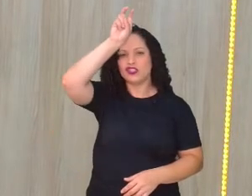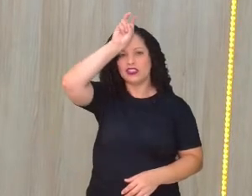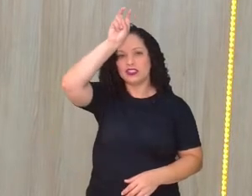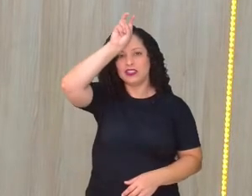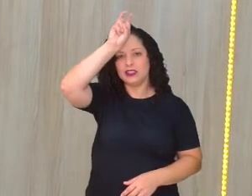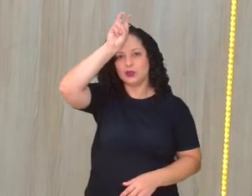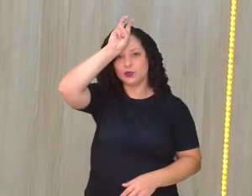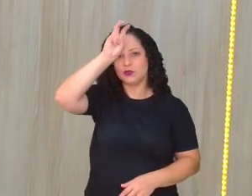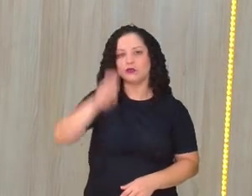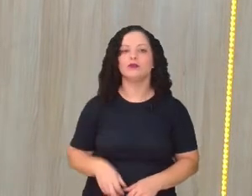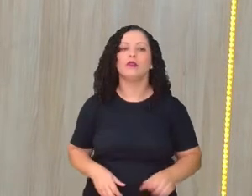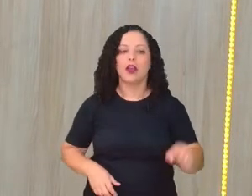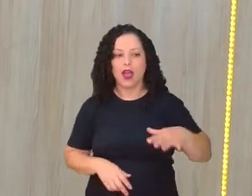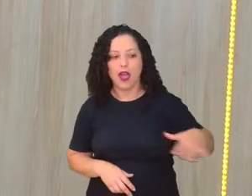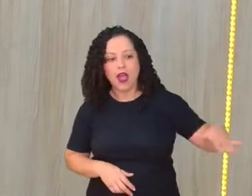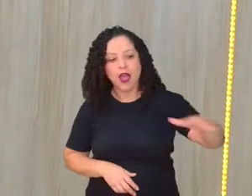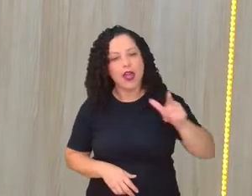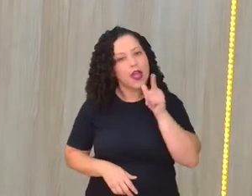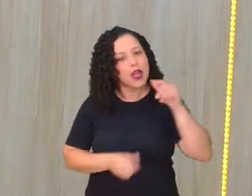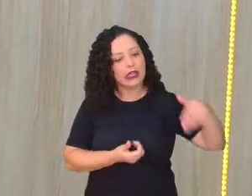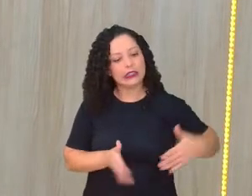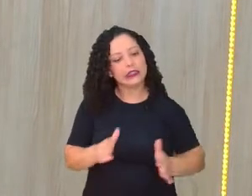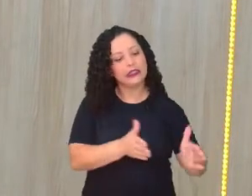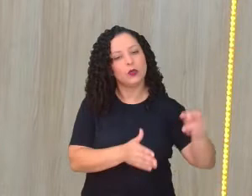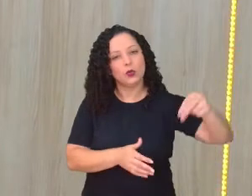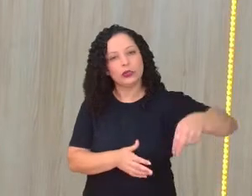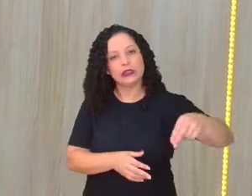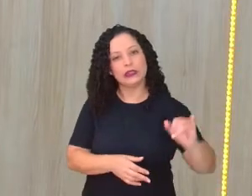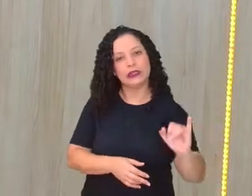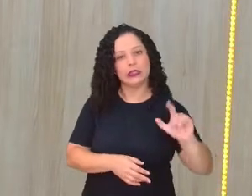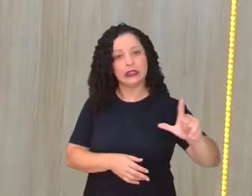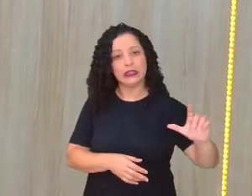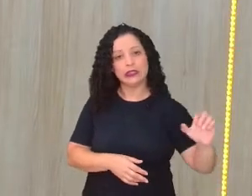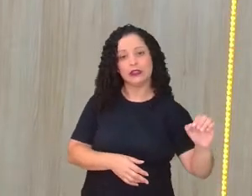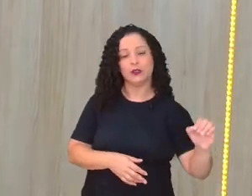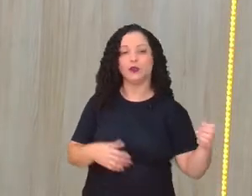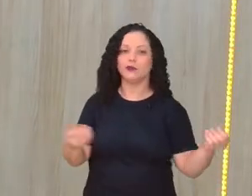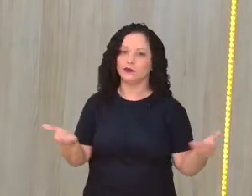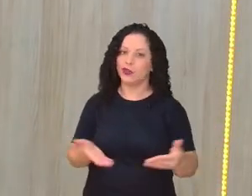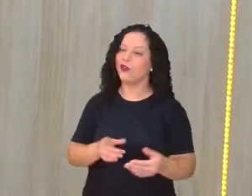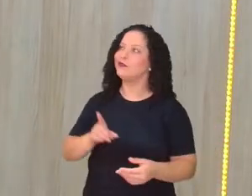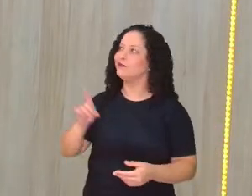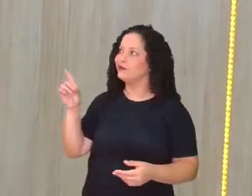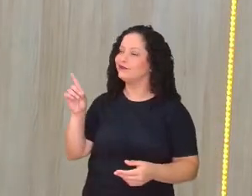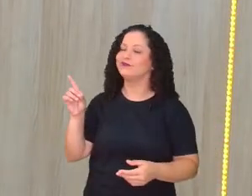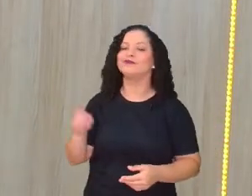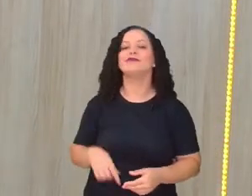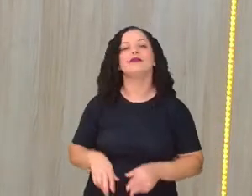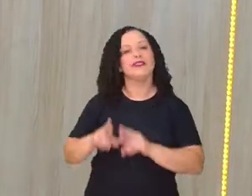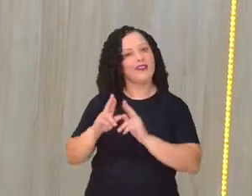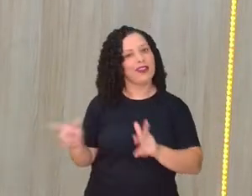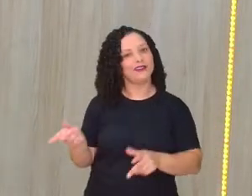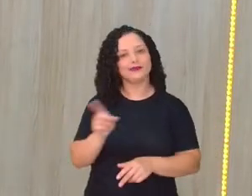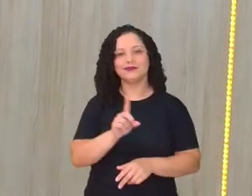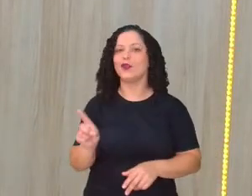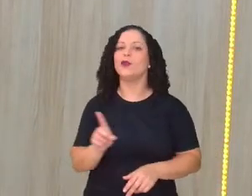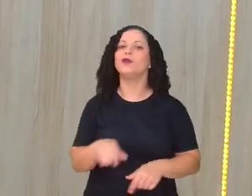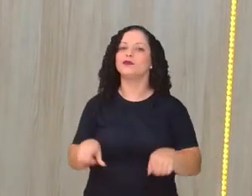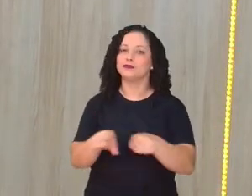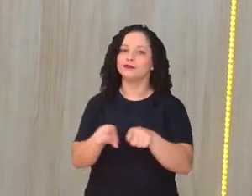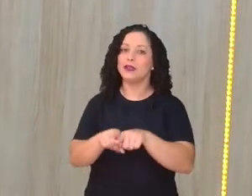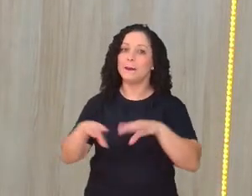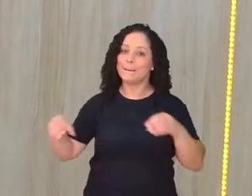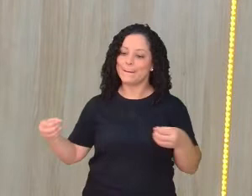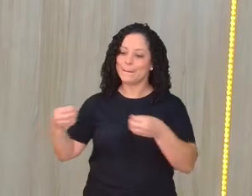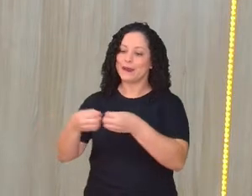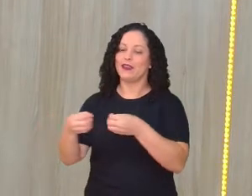do Rio Nilo o desenvolvimento da civilização egípcia, e com a Mesopotâmia não vai ser diferente, ó, a região entre os rios